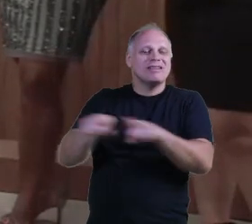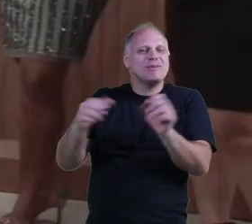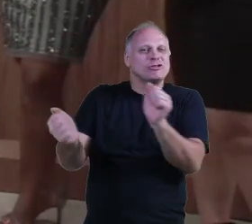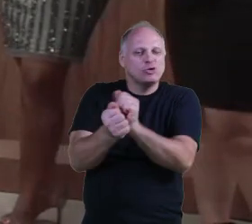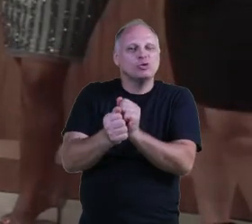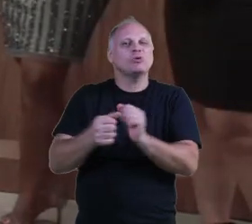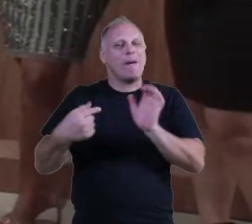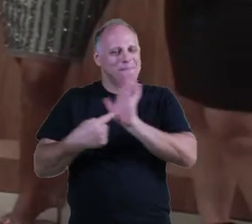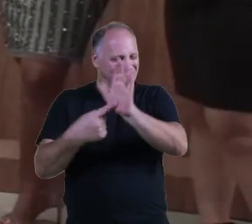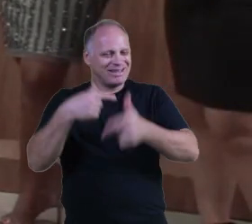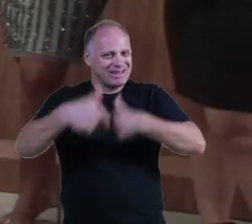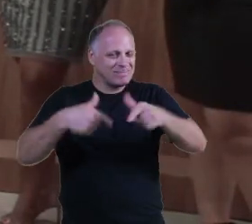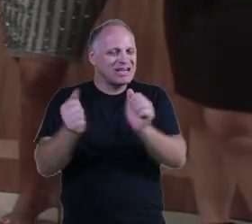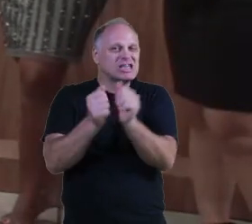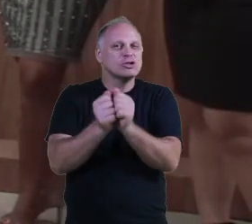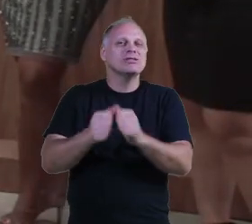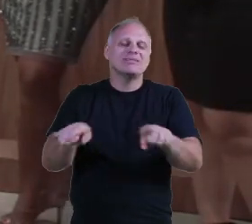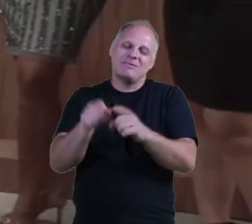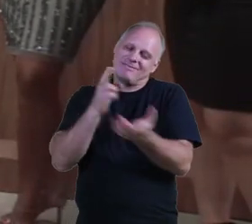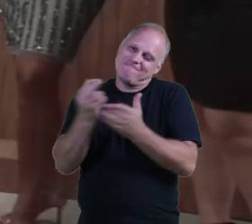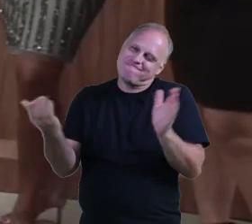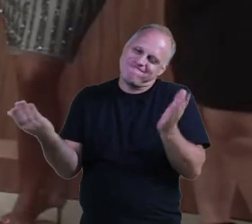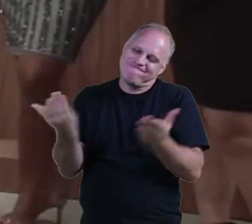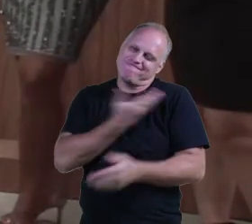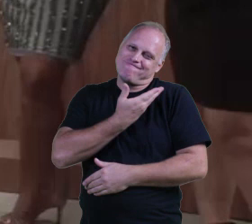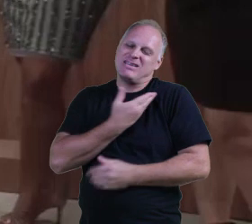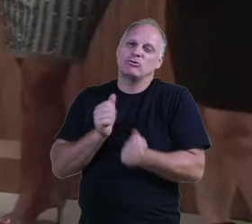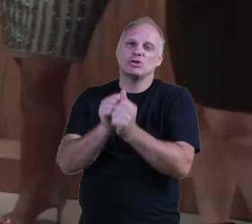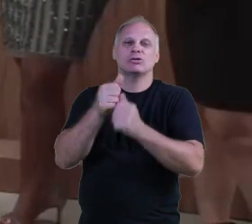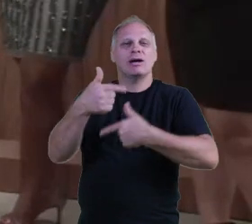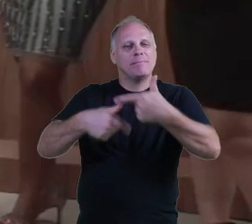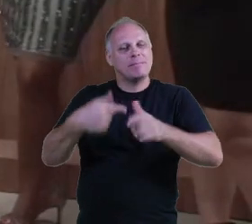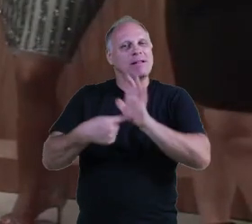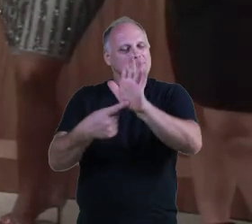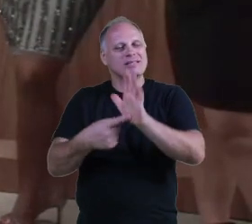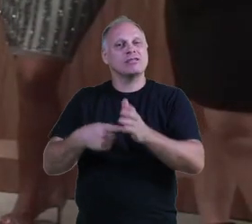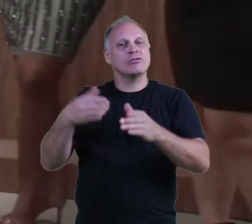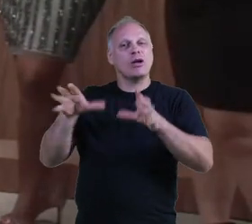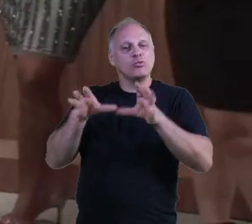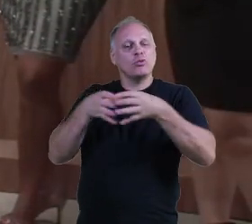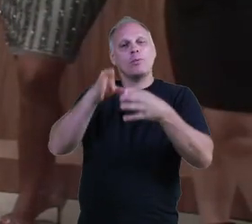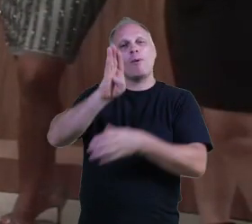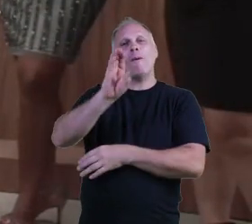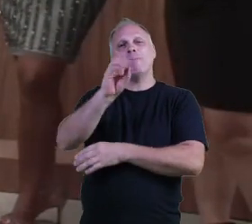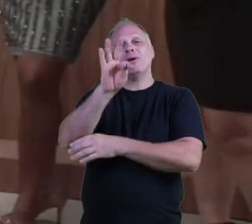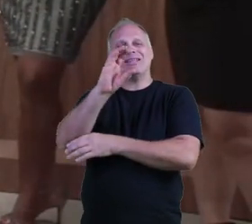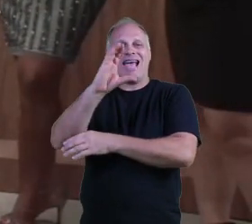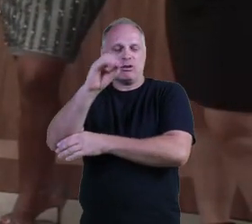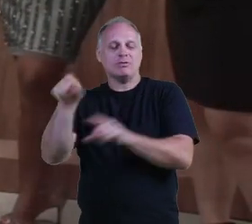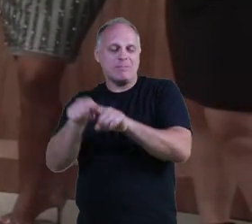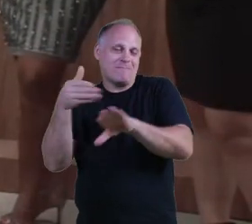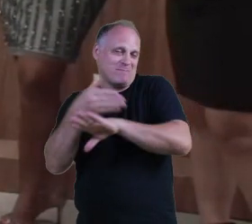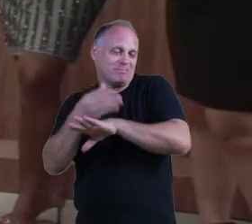eu conheci também pequenininho, né? E hoje também toca comigo, meu parceiro, estão sempre comigo. A gente